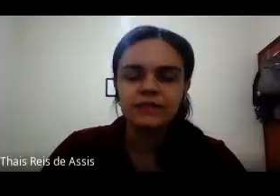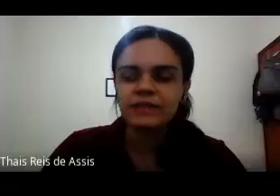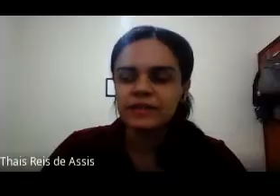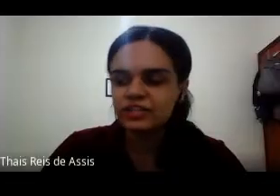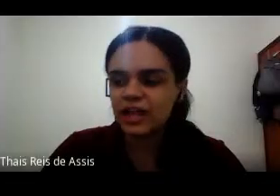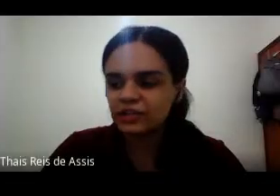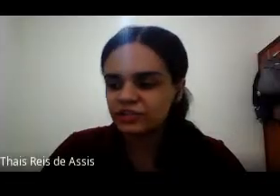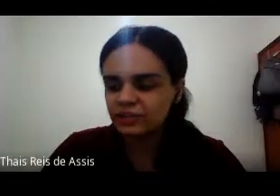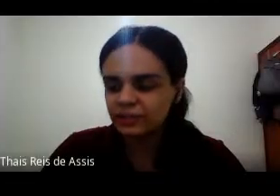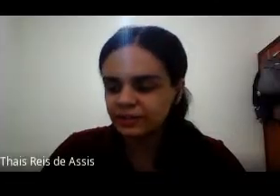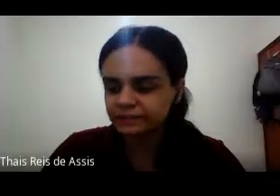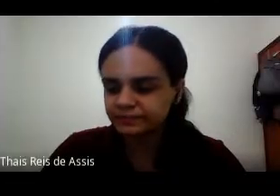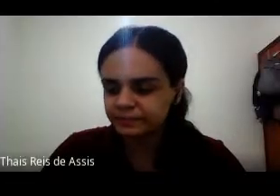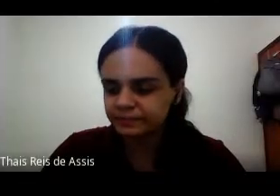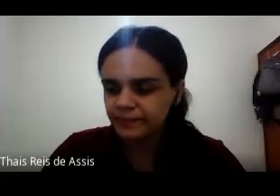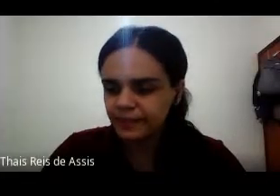Você não vai deixar de...